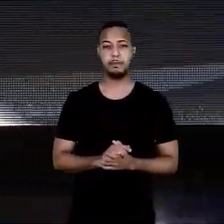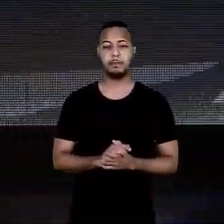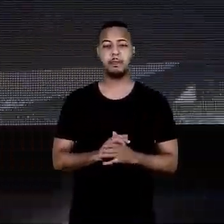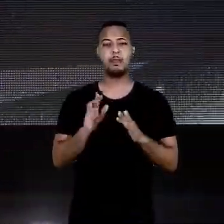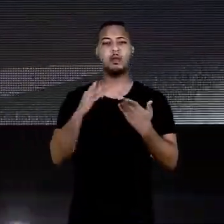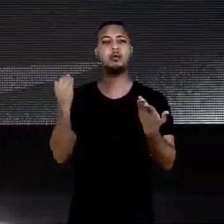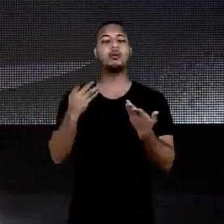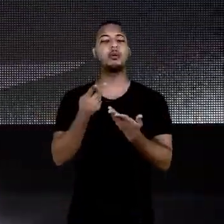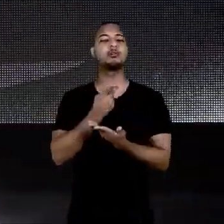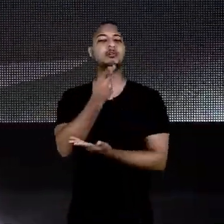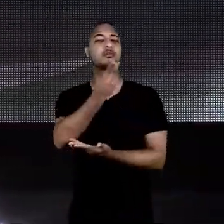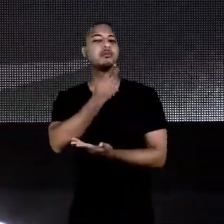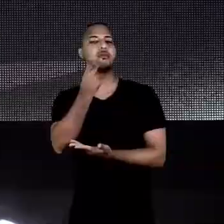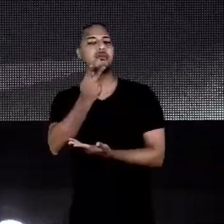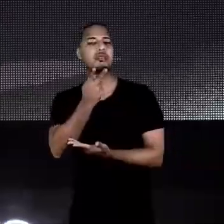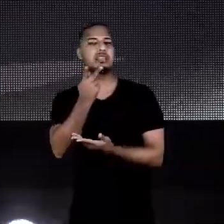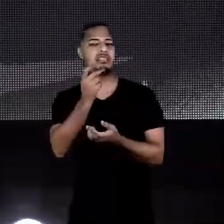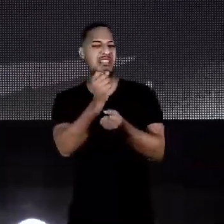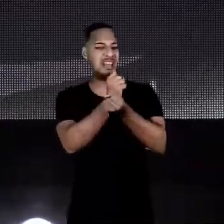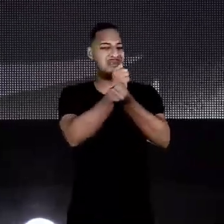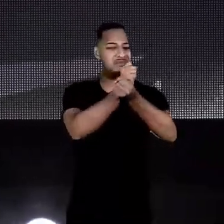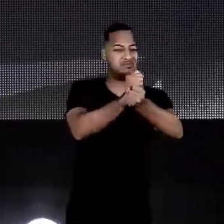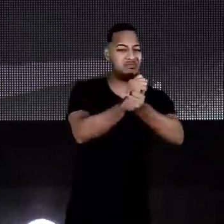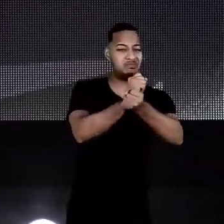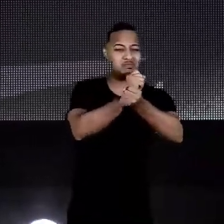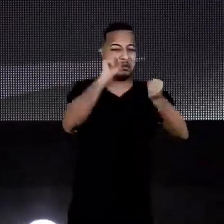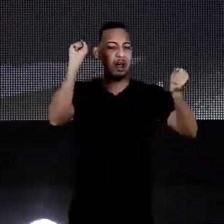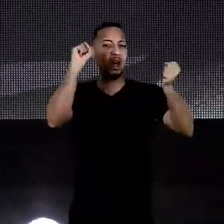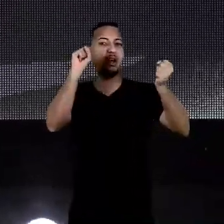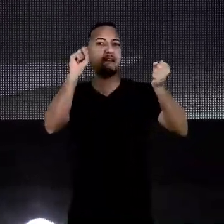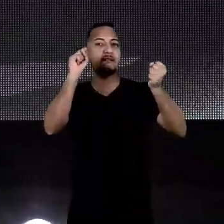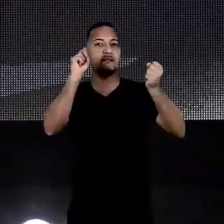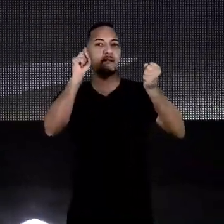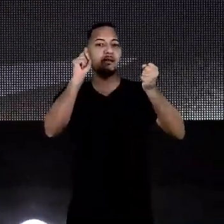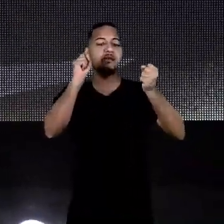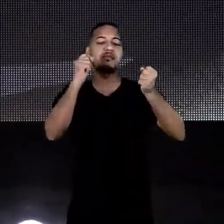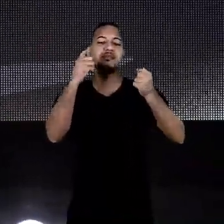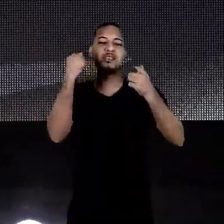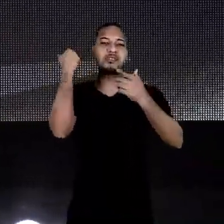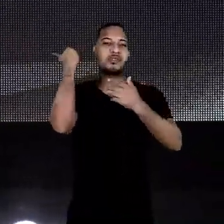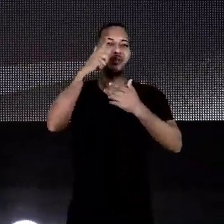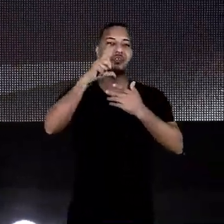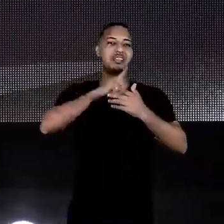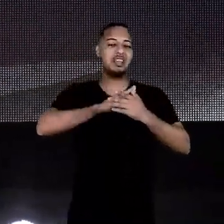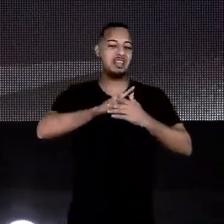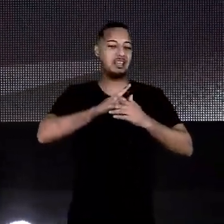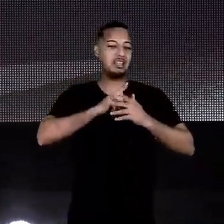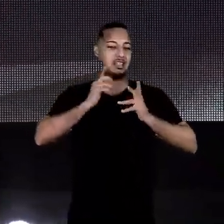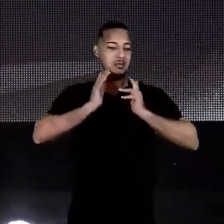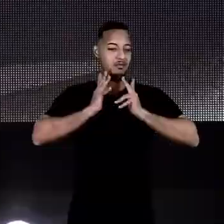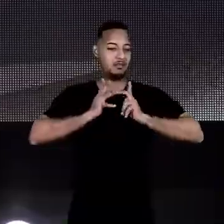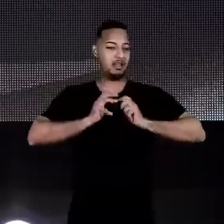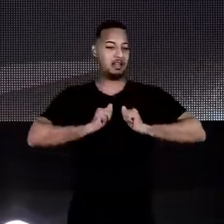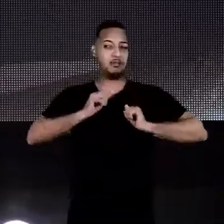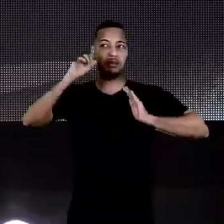Quando você não está preso mais no cativeiro, sobra mais espaço para ele agir na sua vida.